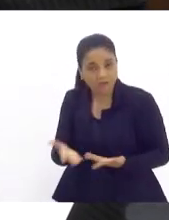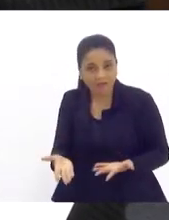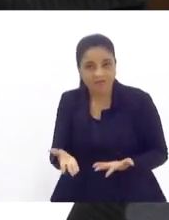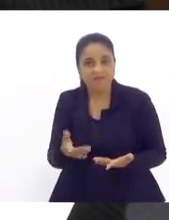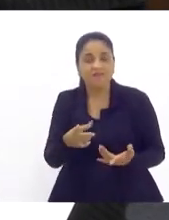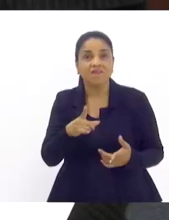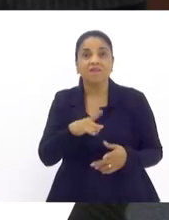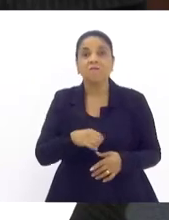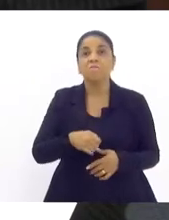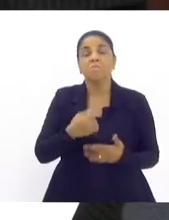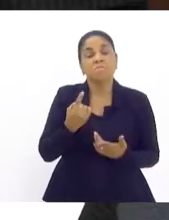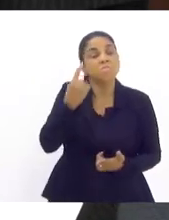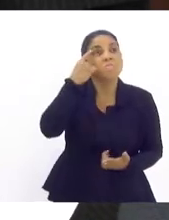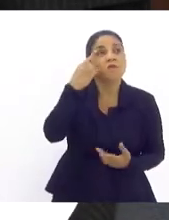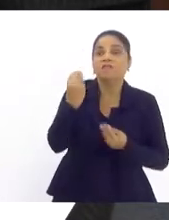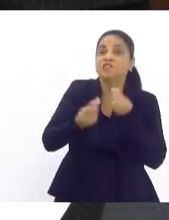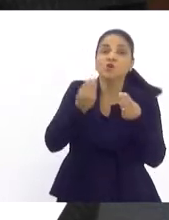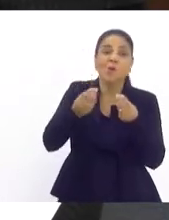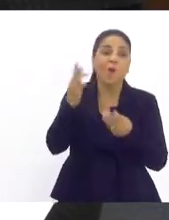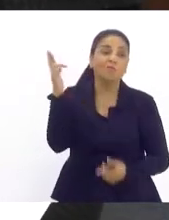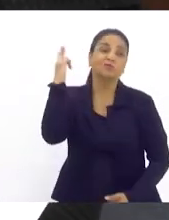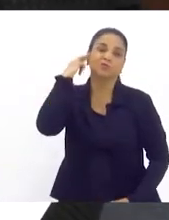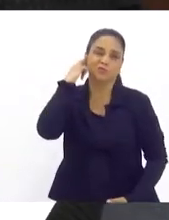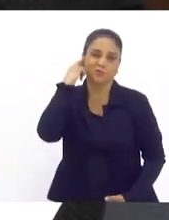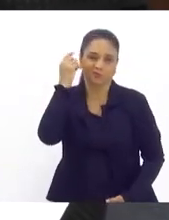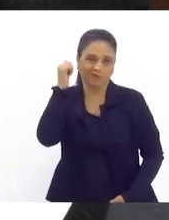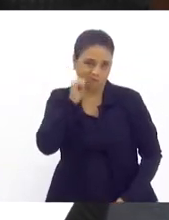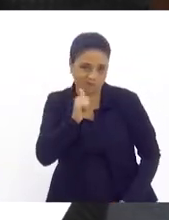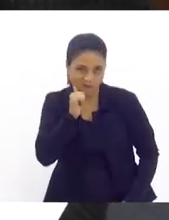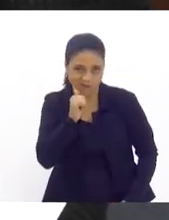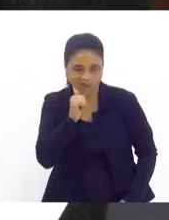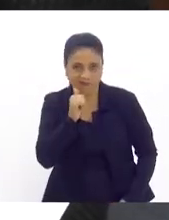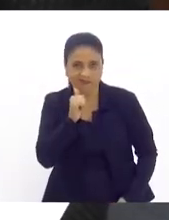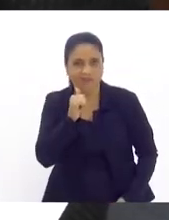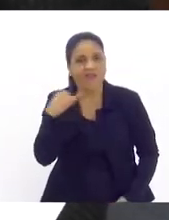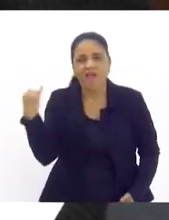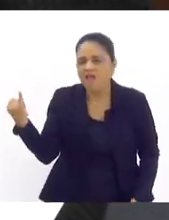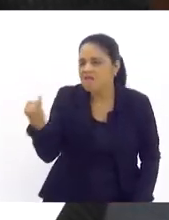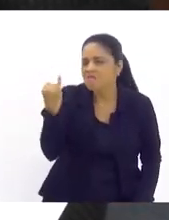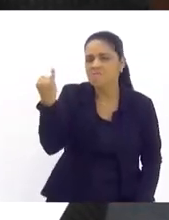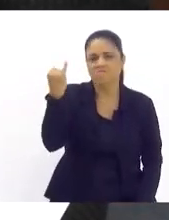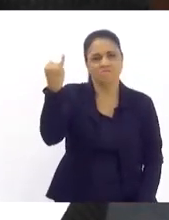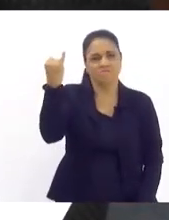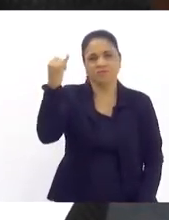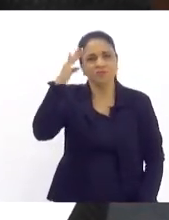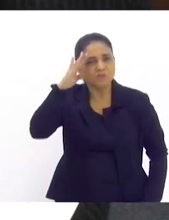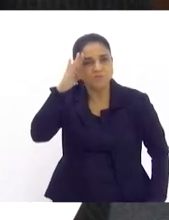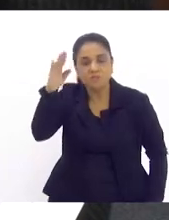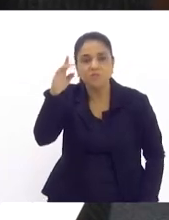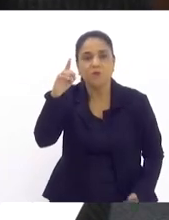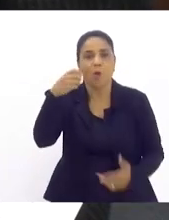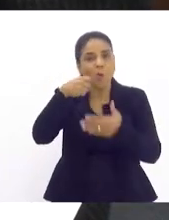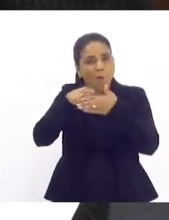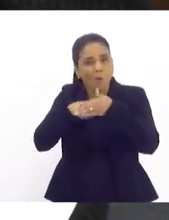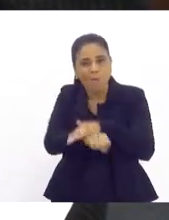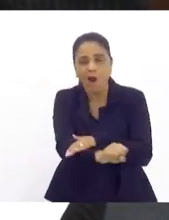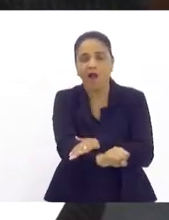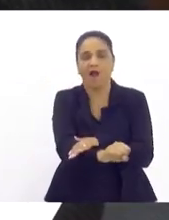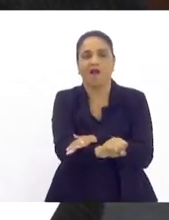a deficiência auditiva. Então, é muito fundamental que o parto dessa gestante